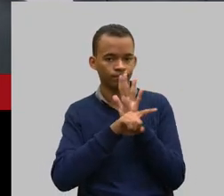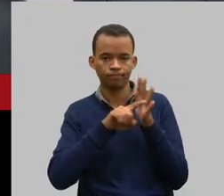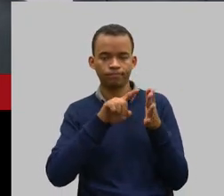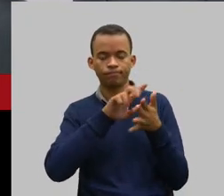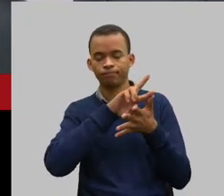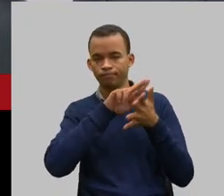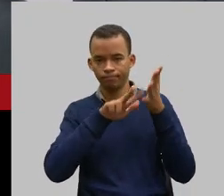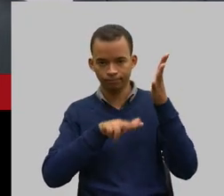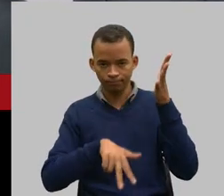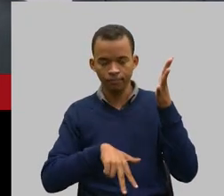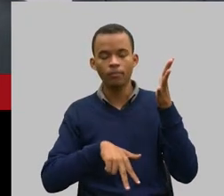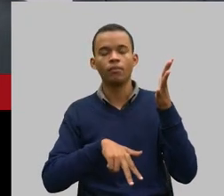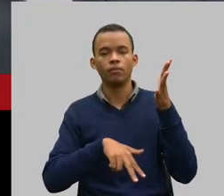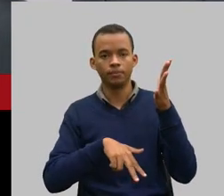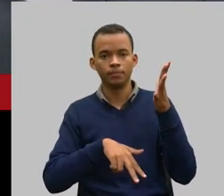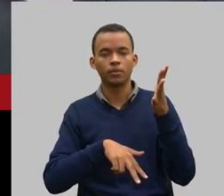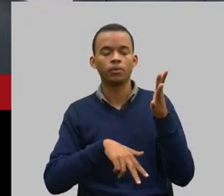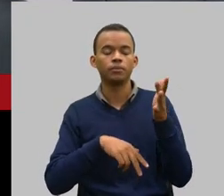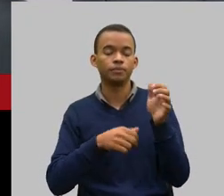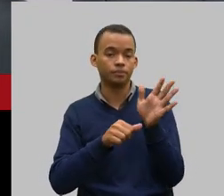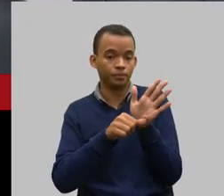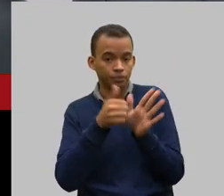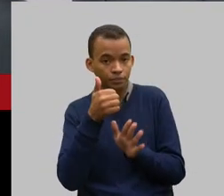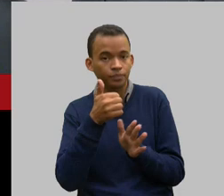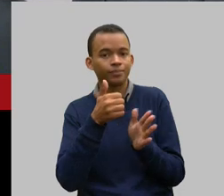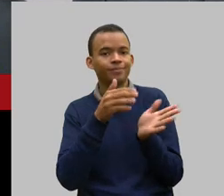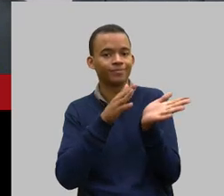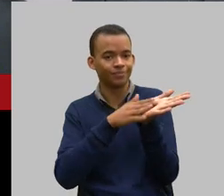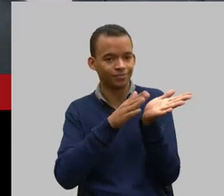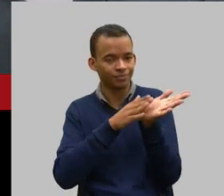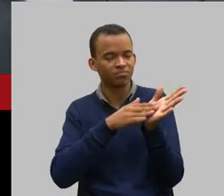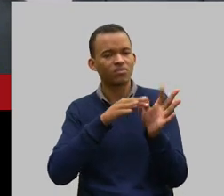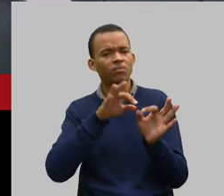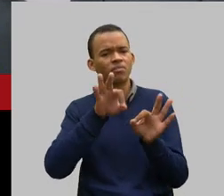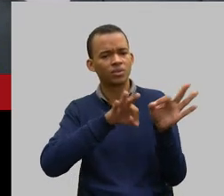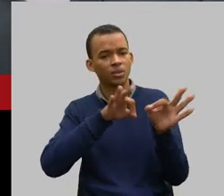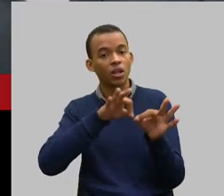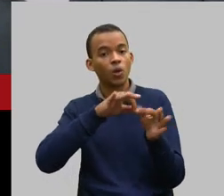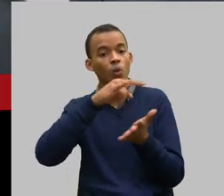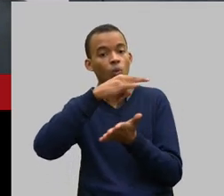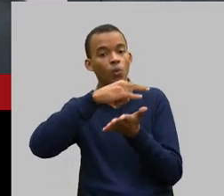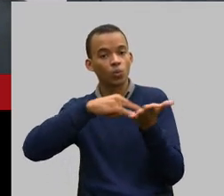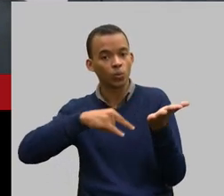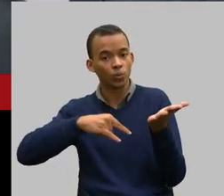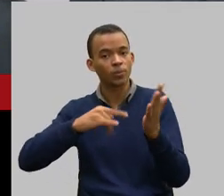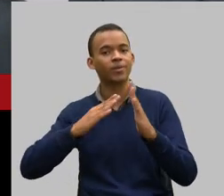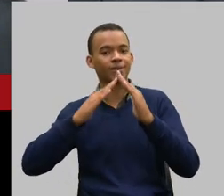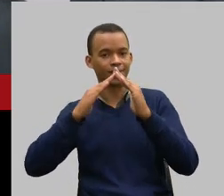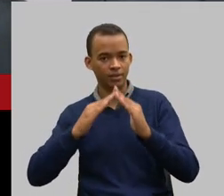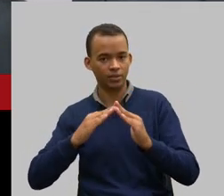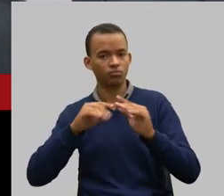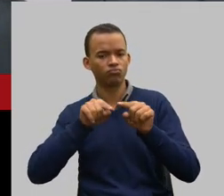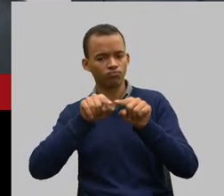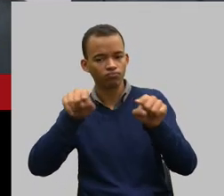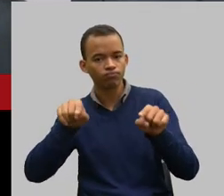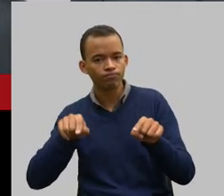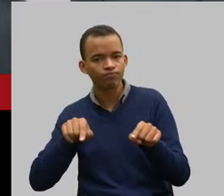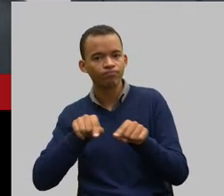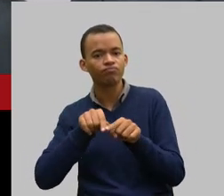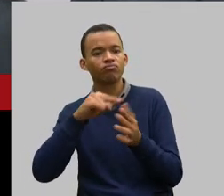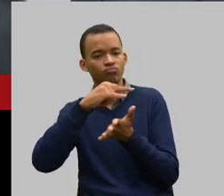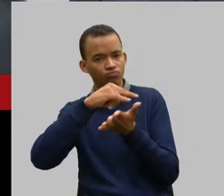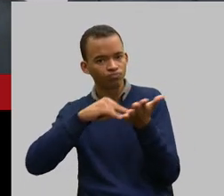parabenizar a questão da regularização fundiária Realmente é muito importante para o o nosso